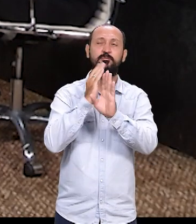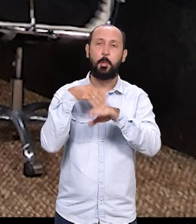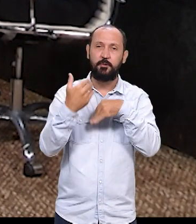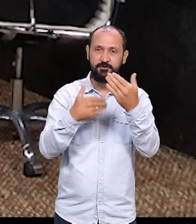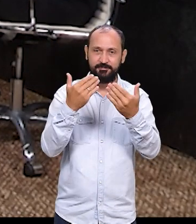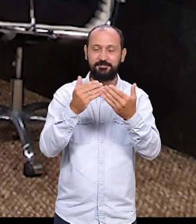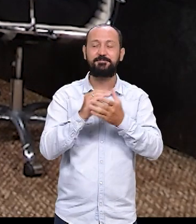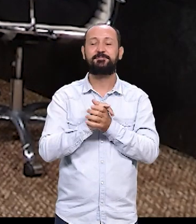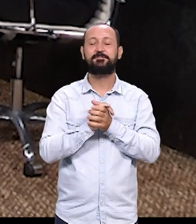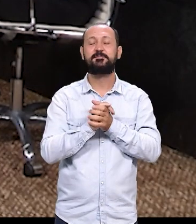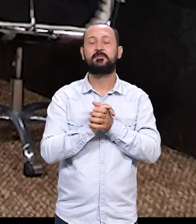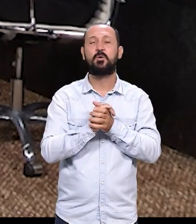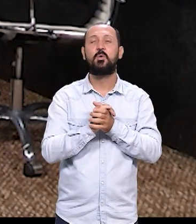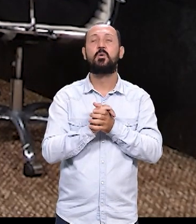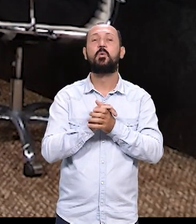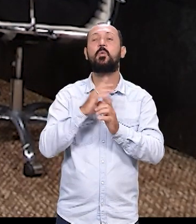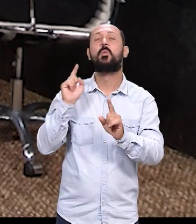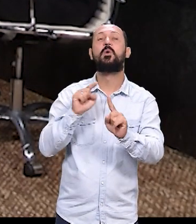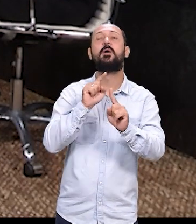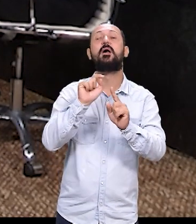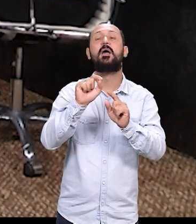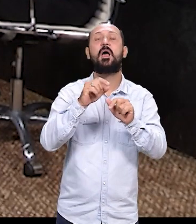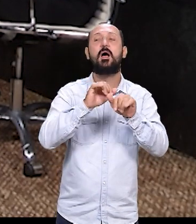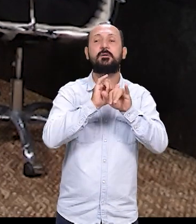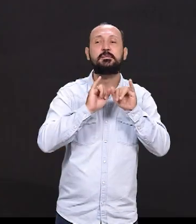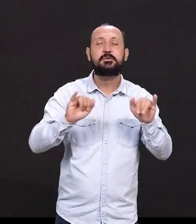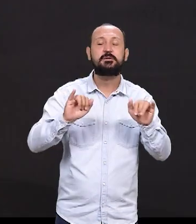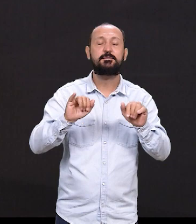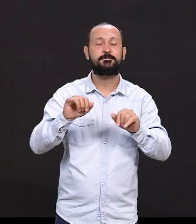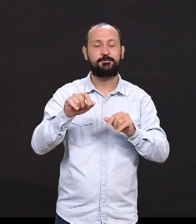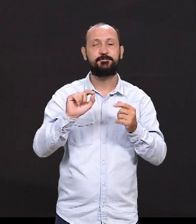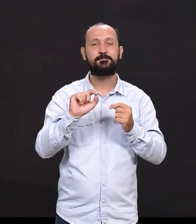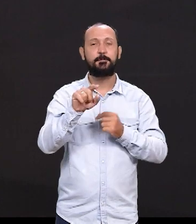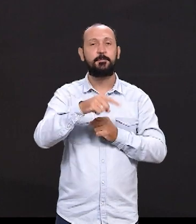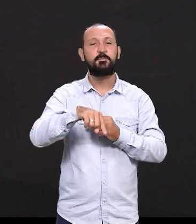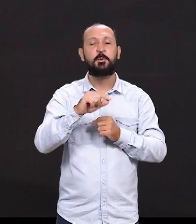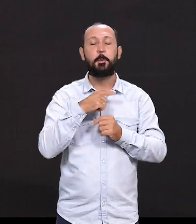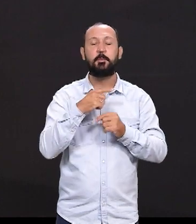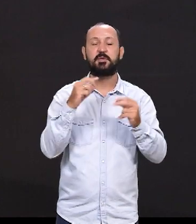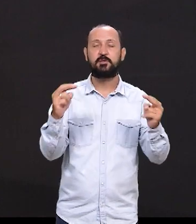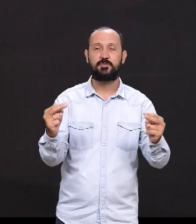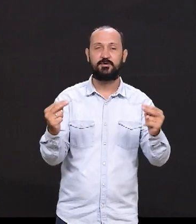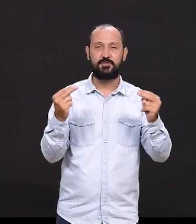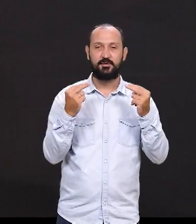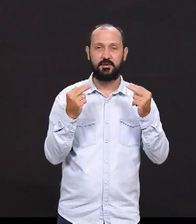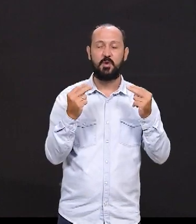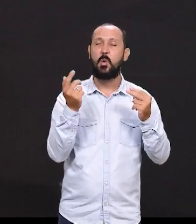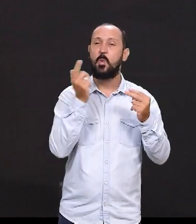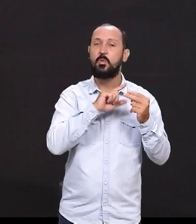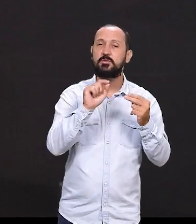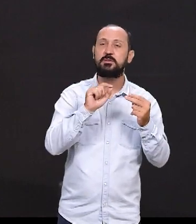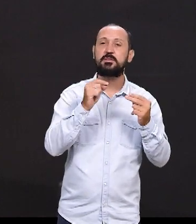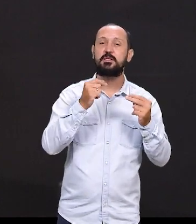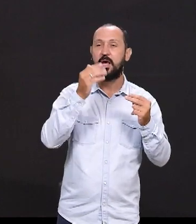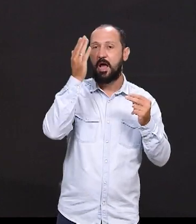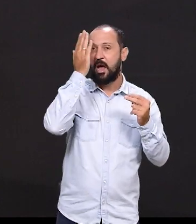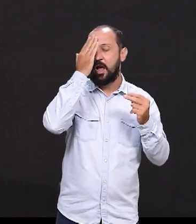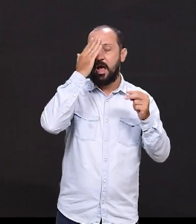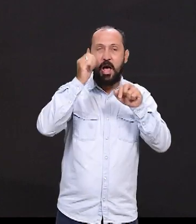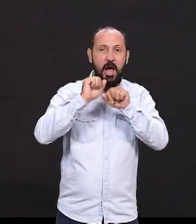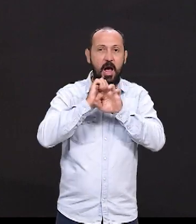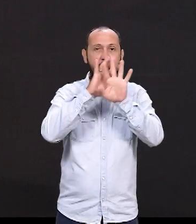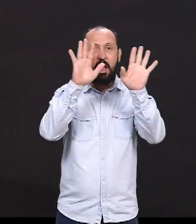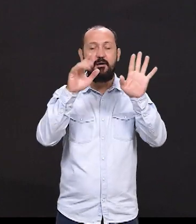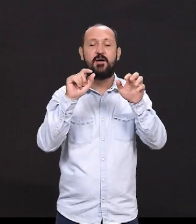procurando a gente ainda com Diagnóstico Avançado então nosso objetivo é sempre dar a informação para as pessoas para que as pessoas que nos